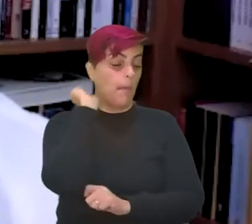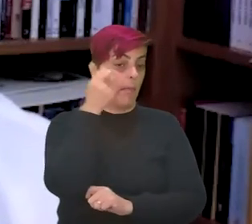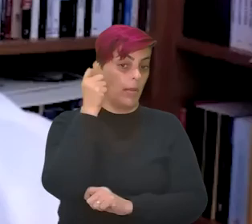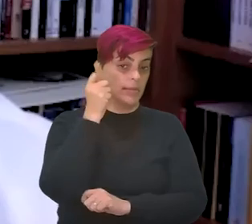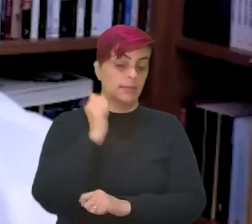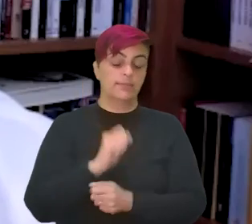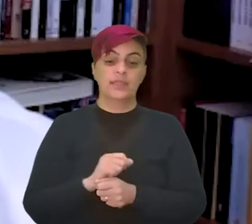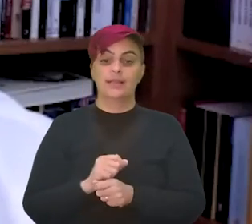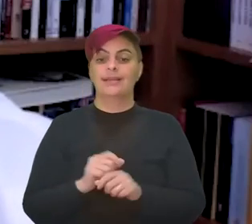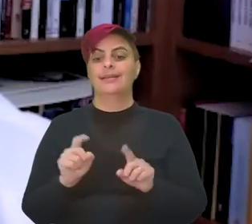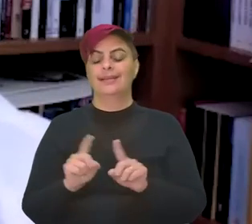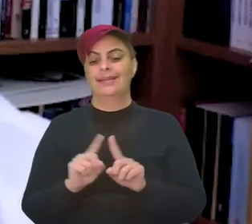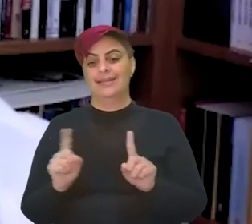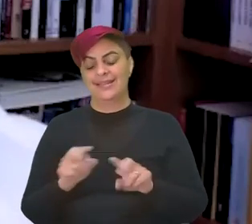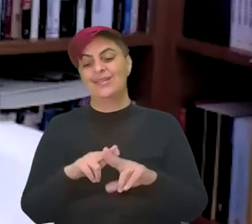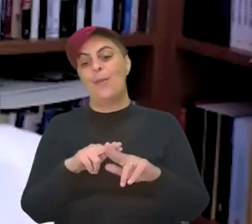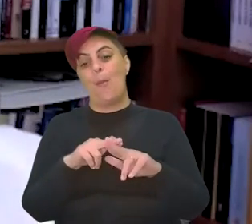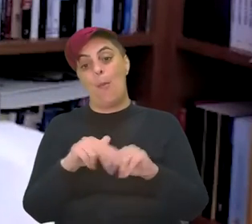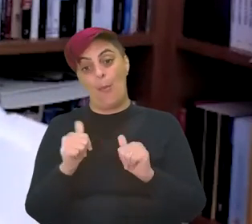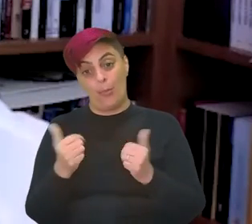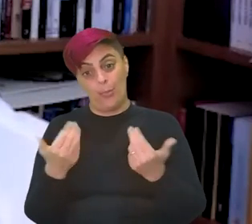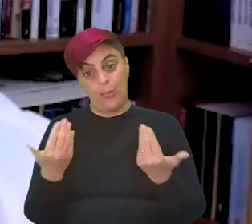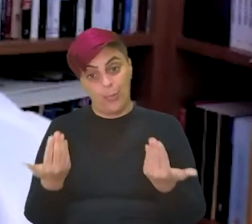da pesca. E foi por